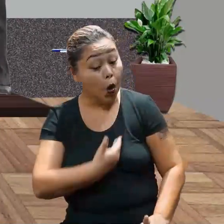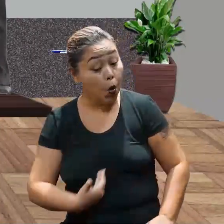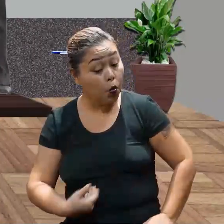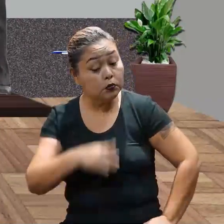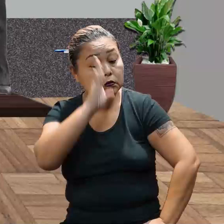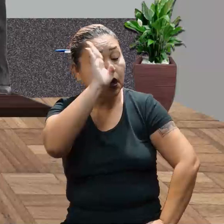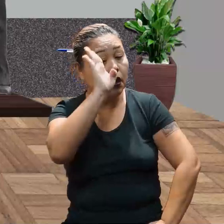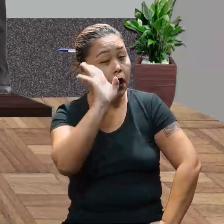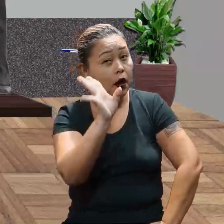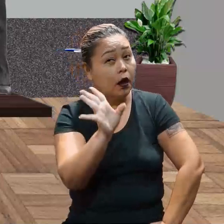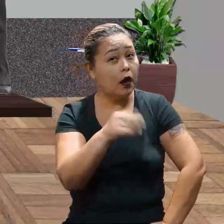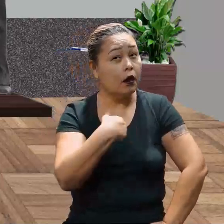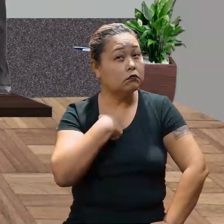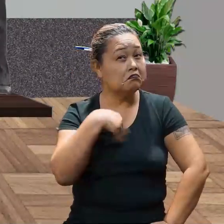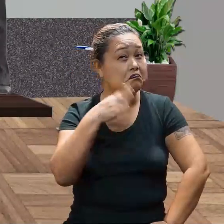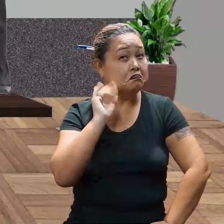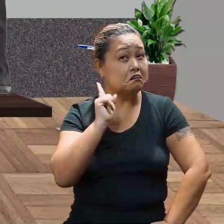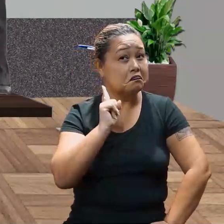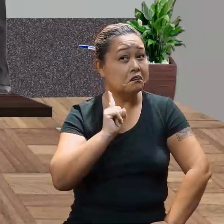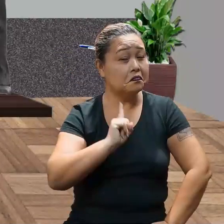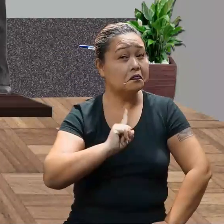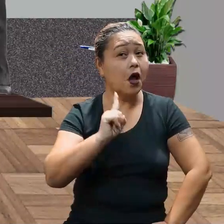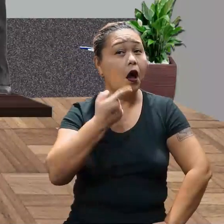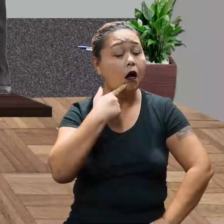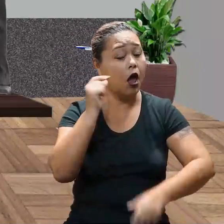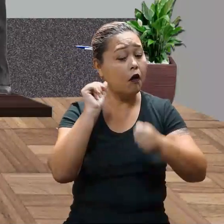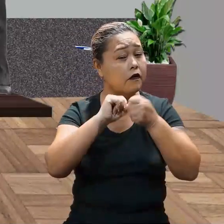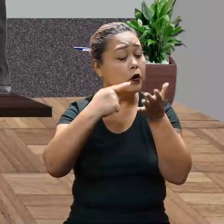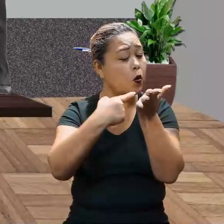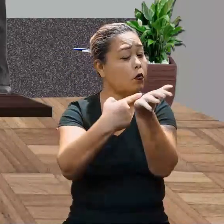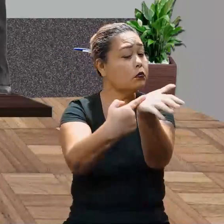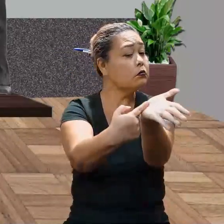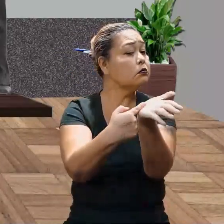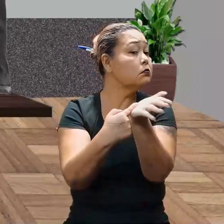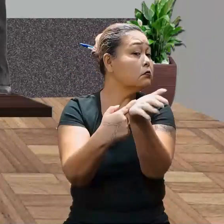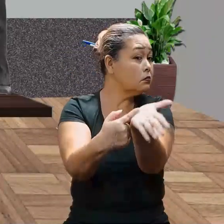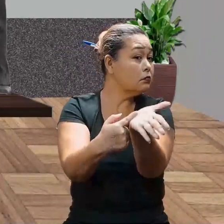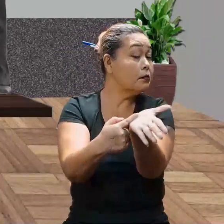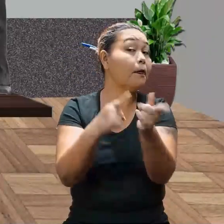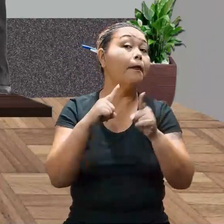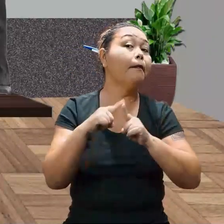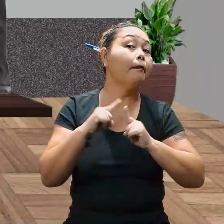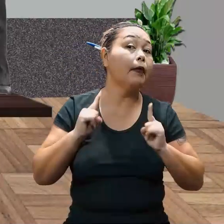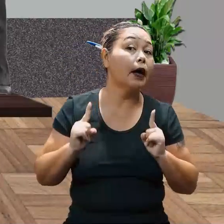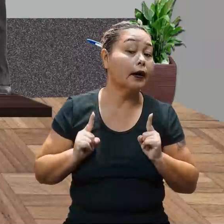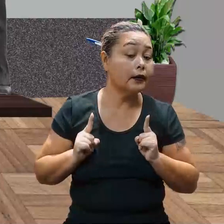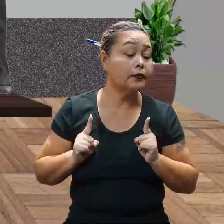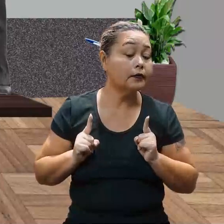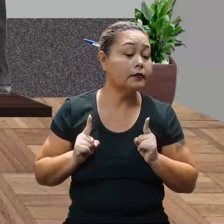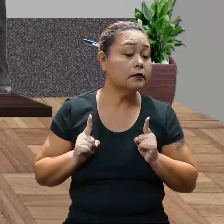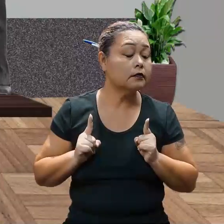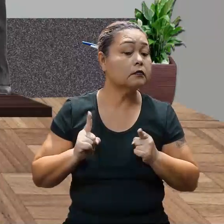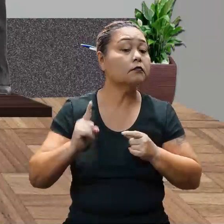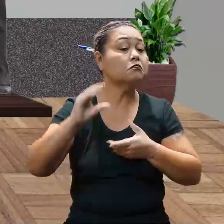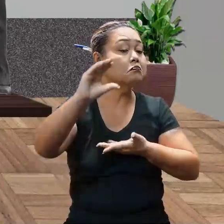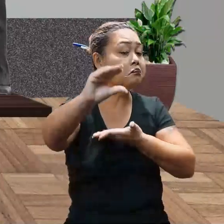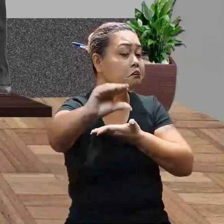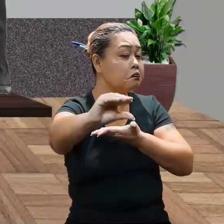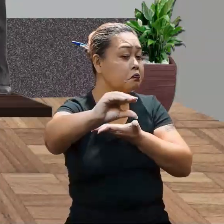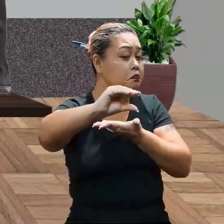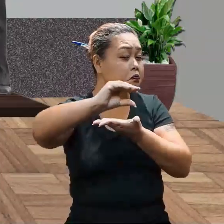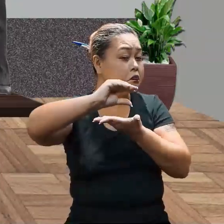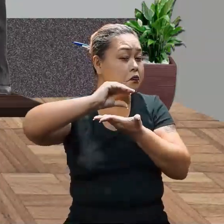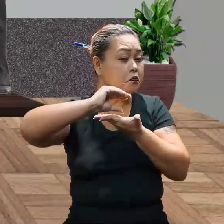nesse momento. Ele disse, olha, eu faço um acordo com vocês, mas vocês vão ter que me financiar